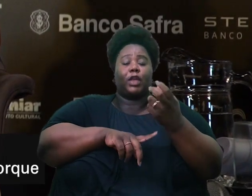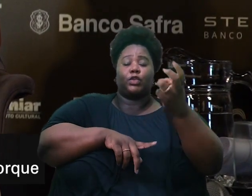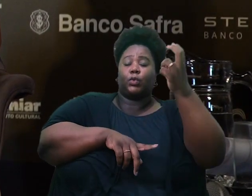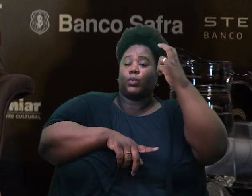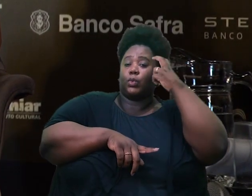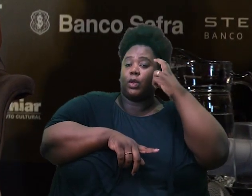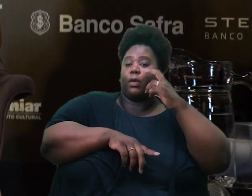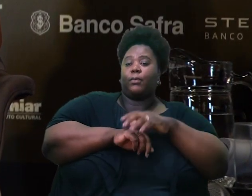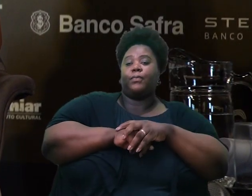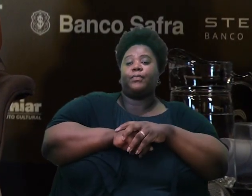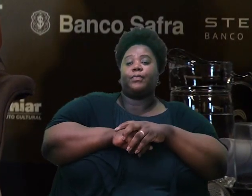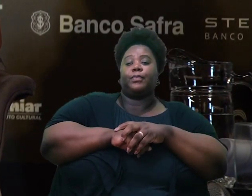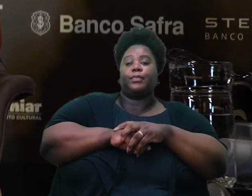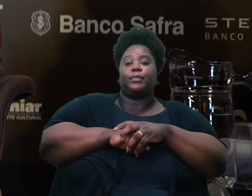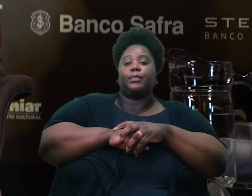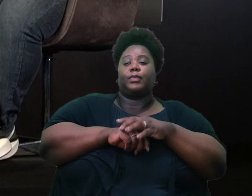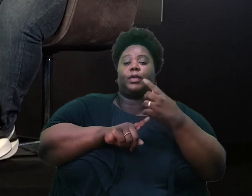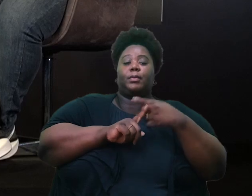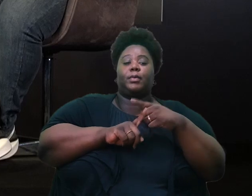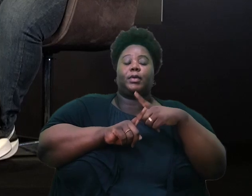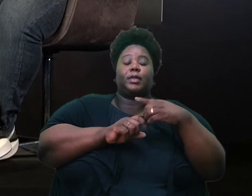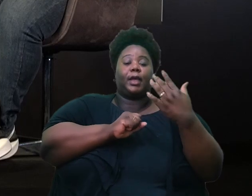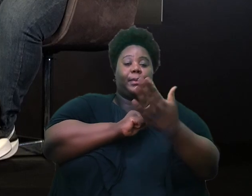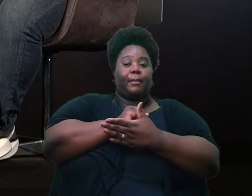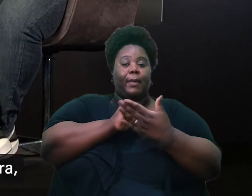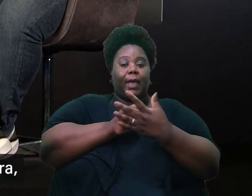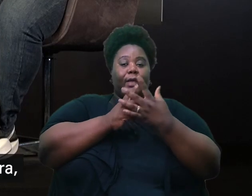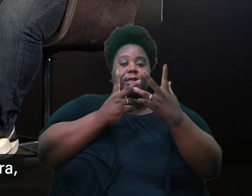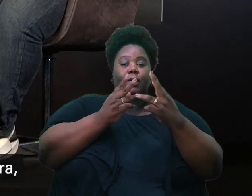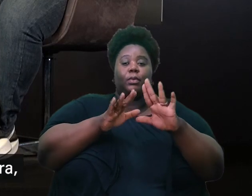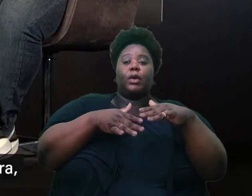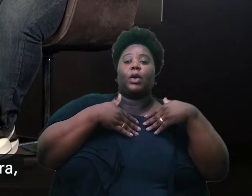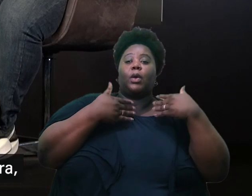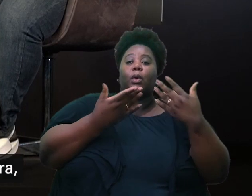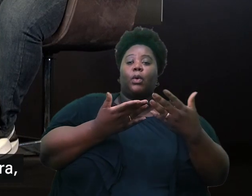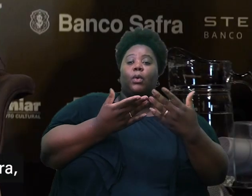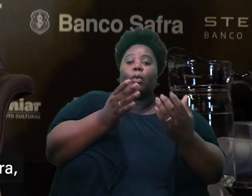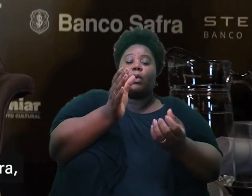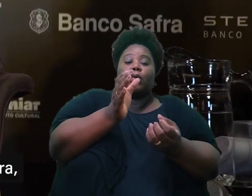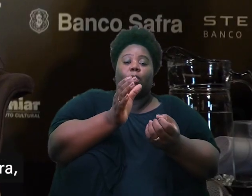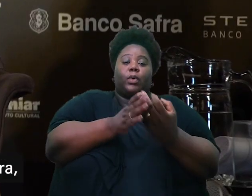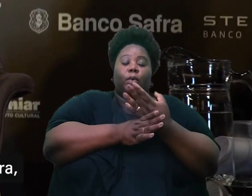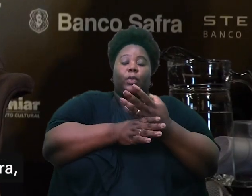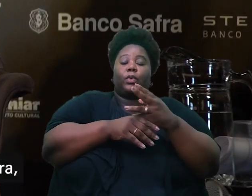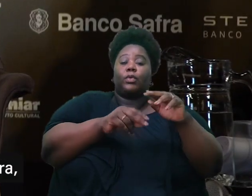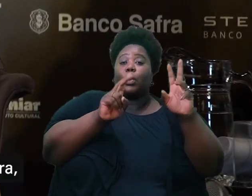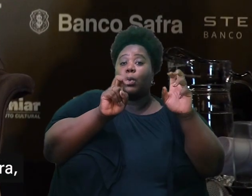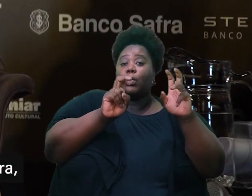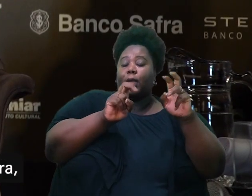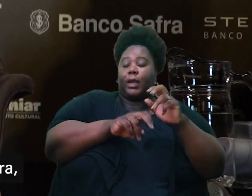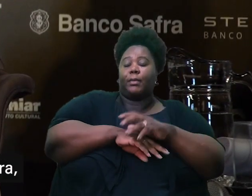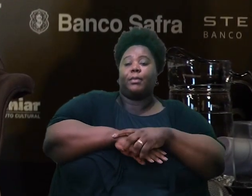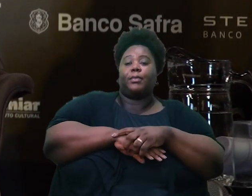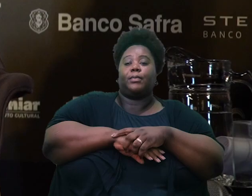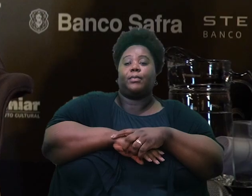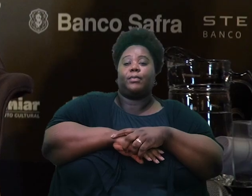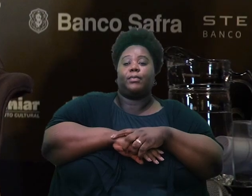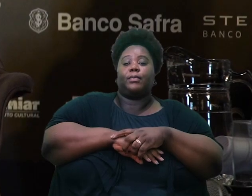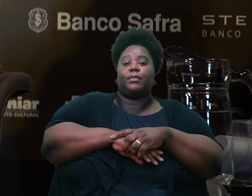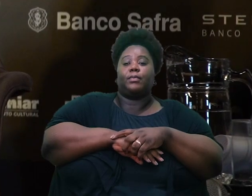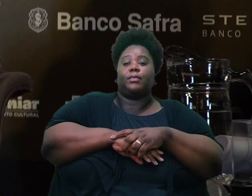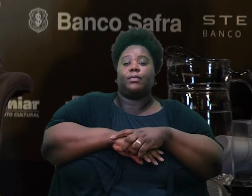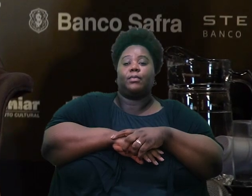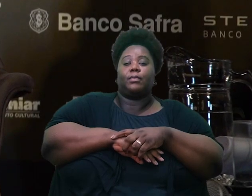né, elas advêm da mesma fonte. Então, quando eu crio esse termo oralitura, de